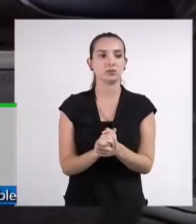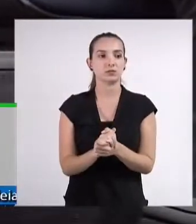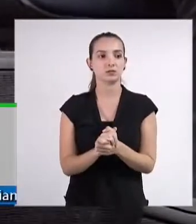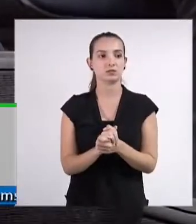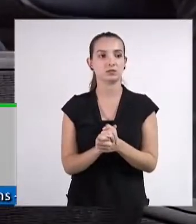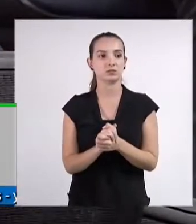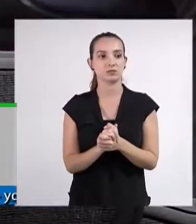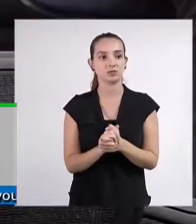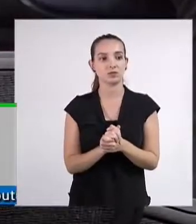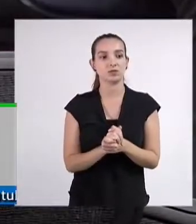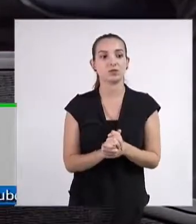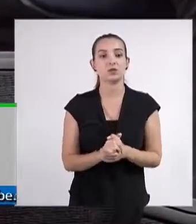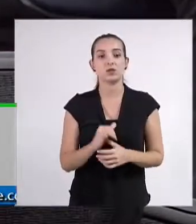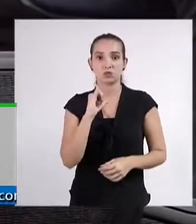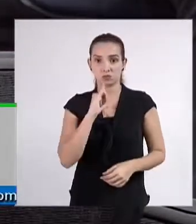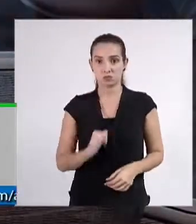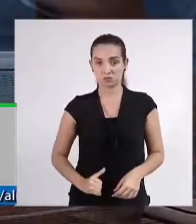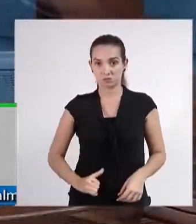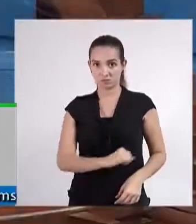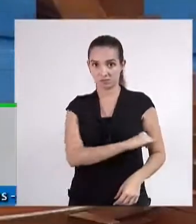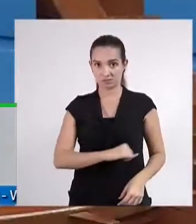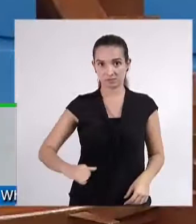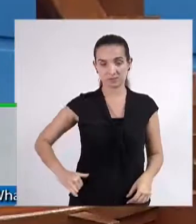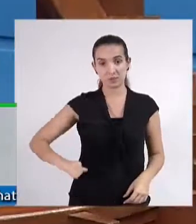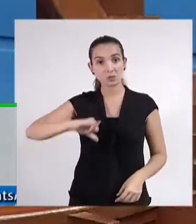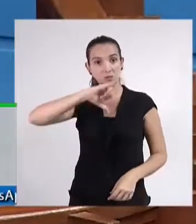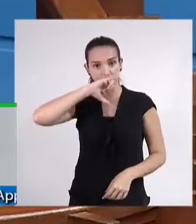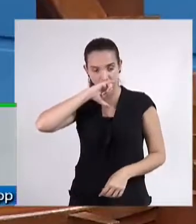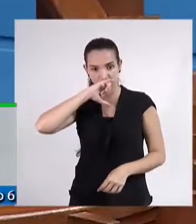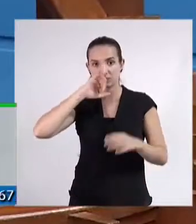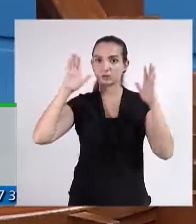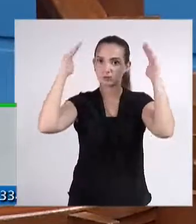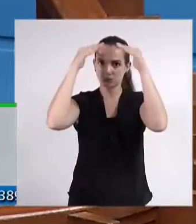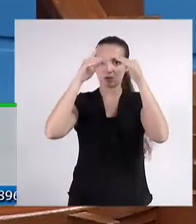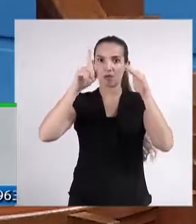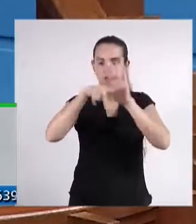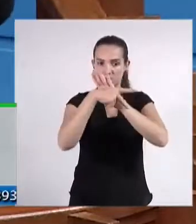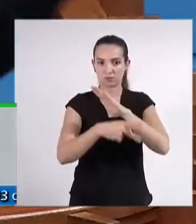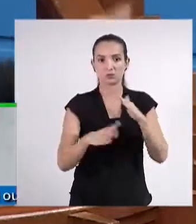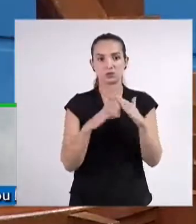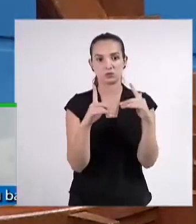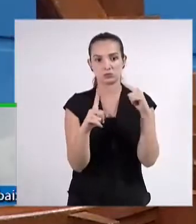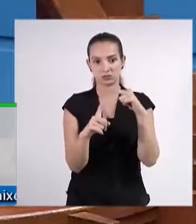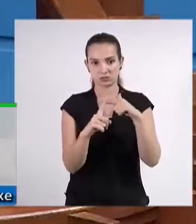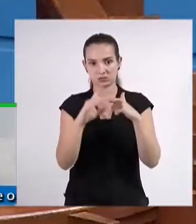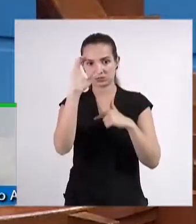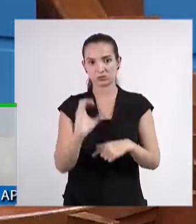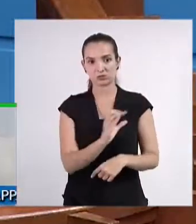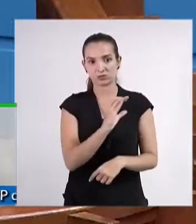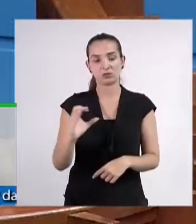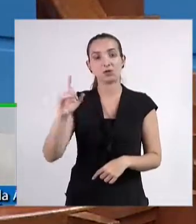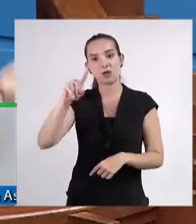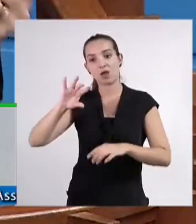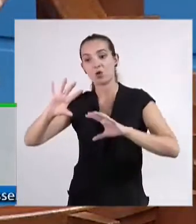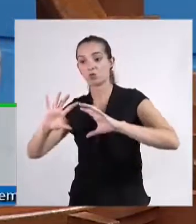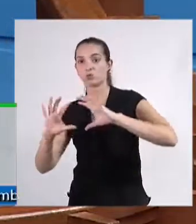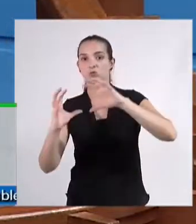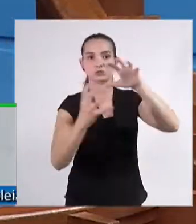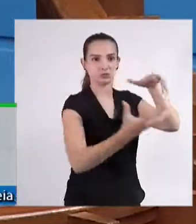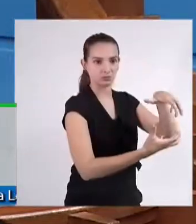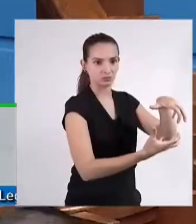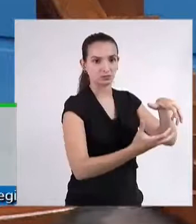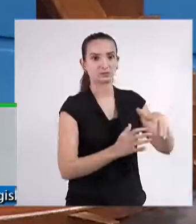Então, os bispos, eles são bispos da Igreja Católica, que é universal.